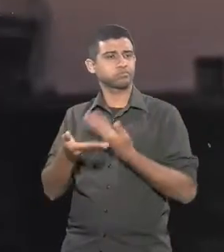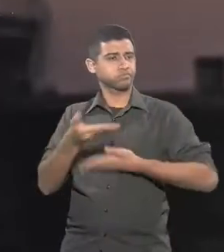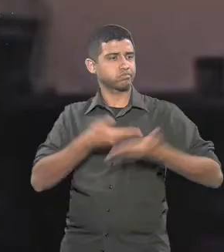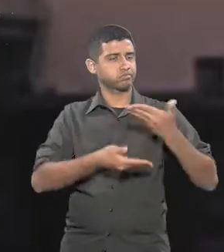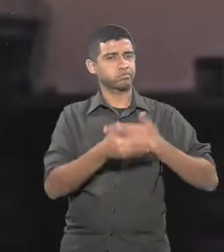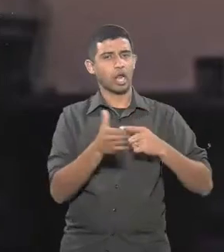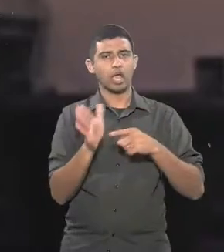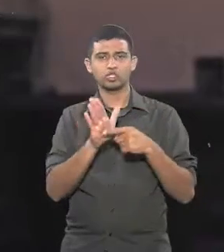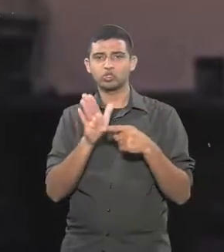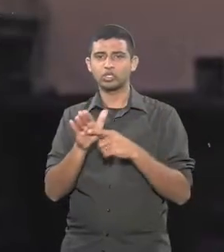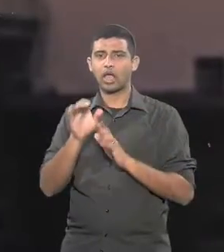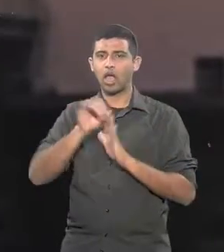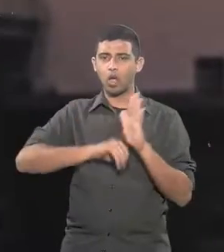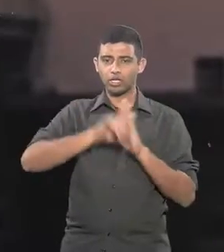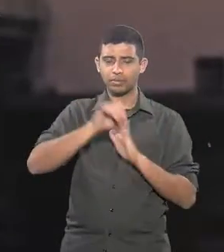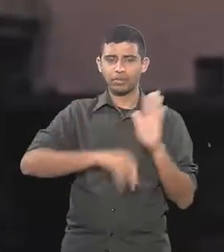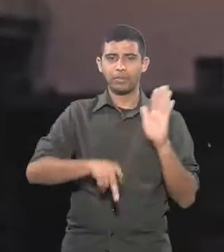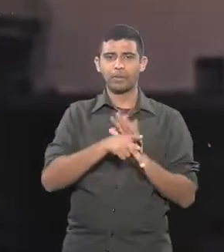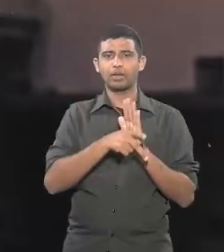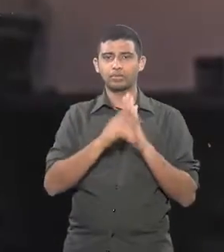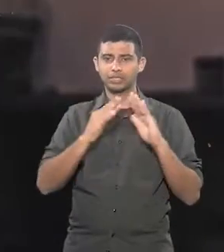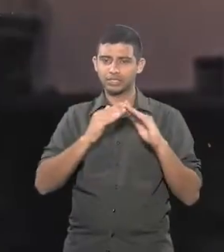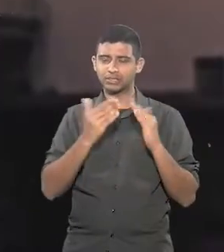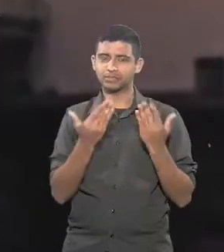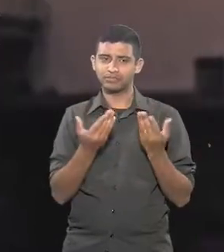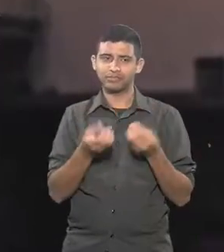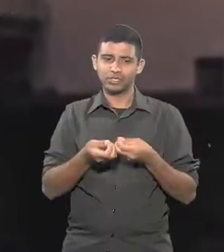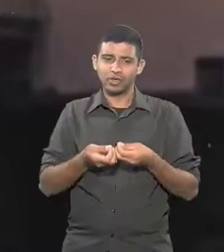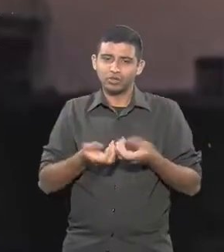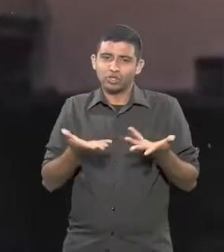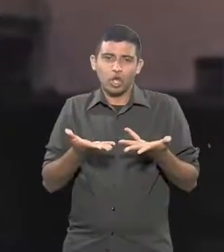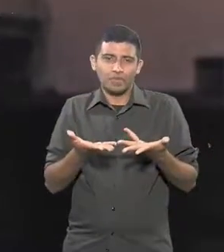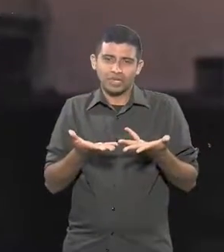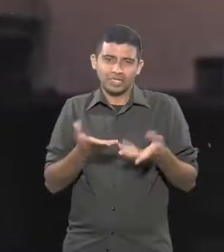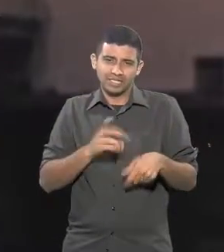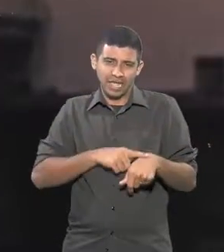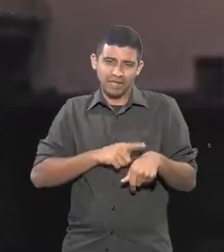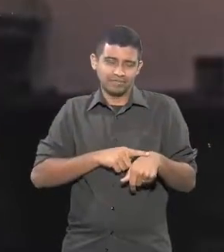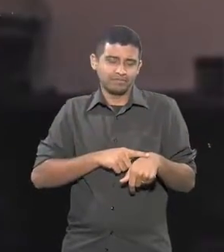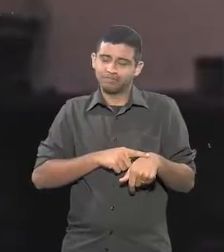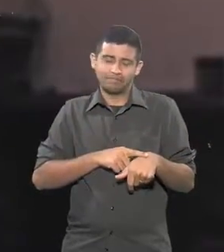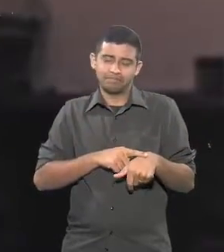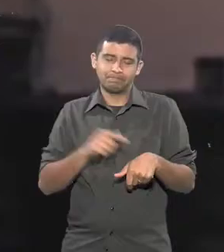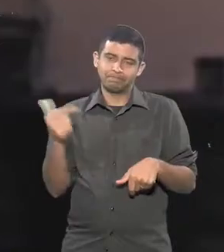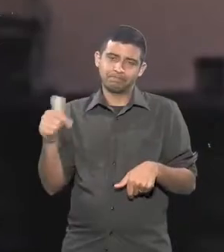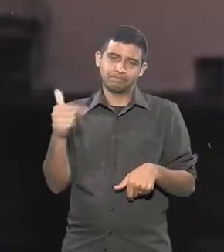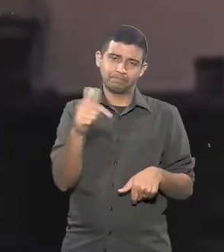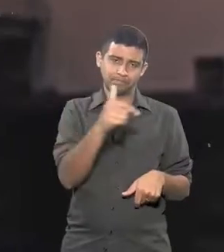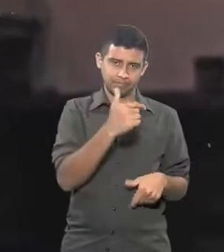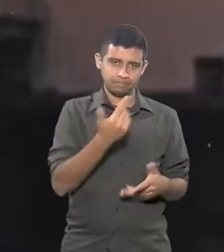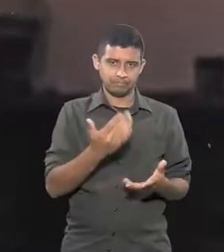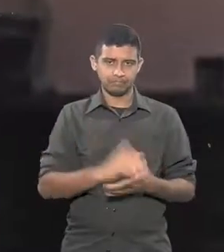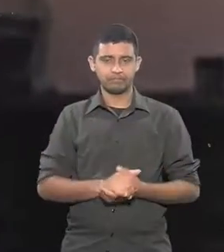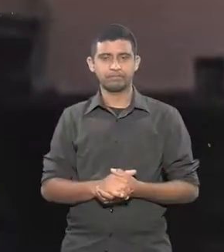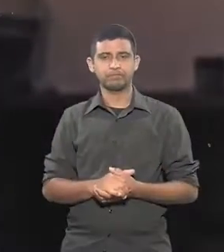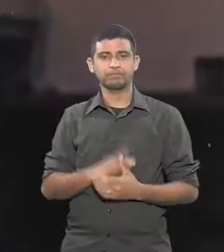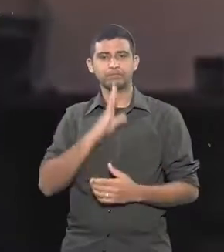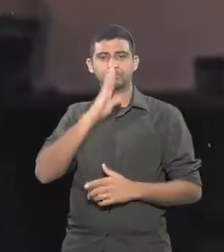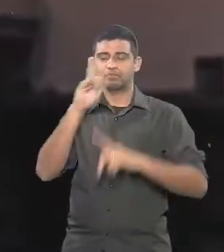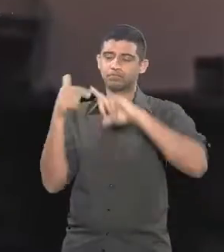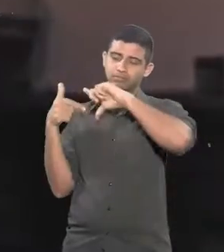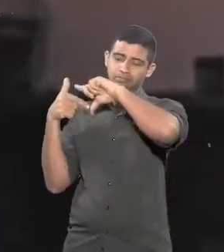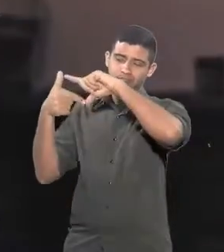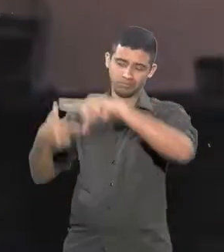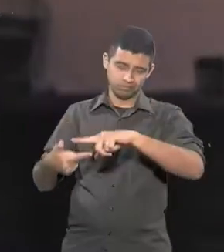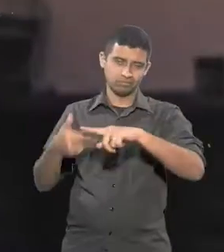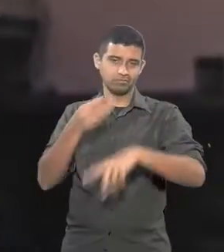com o orçamento doméstico, e aí acaba sobrando pouco tempo para fazer tanta coisa, inclusive a